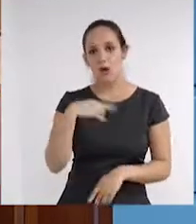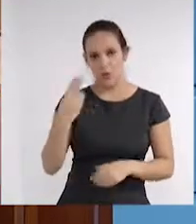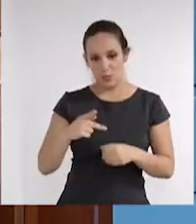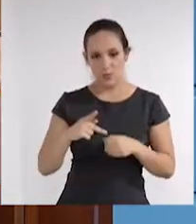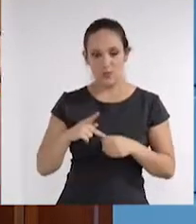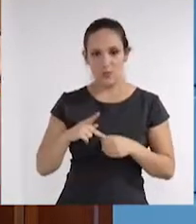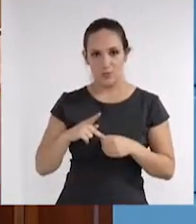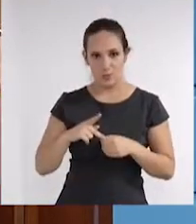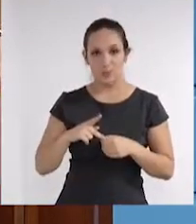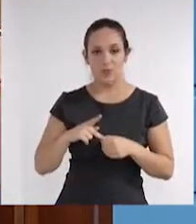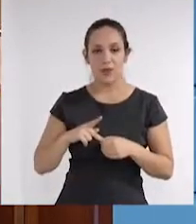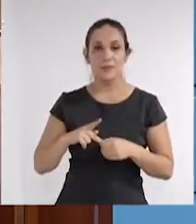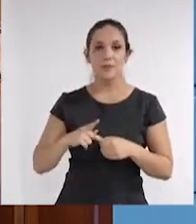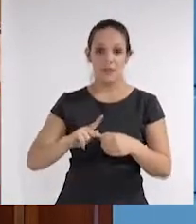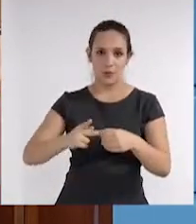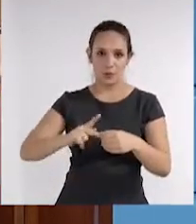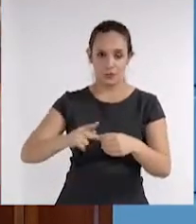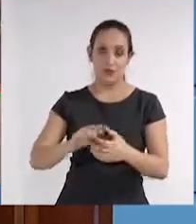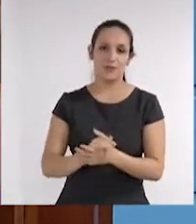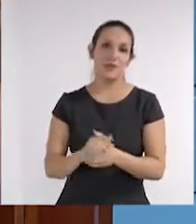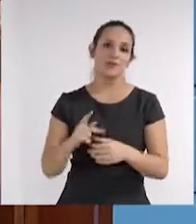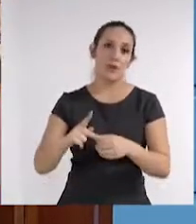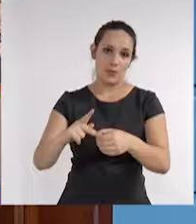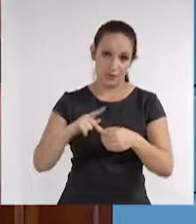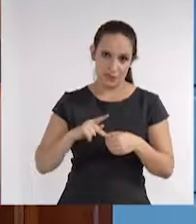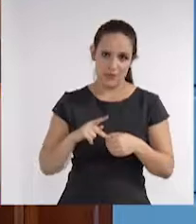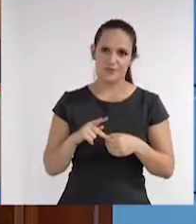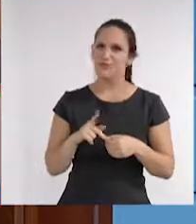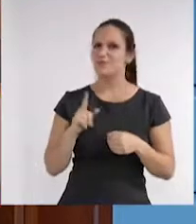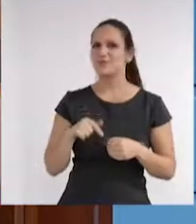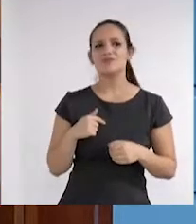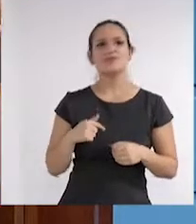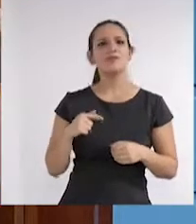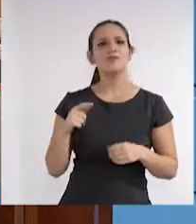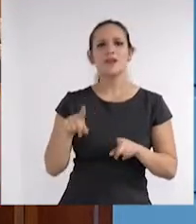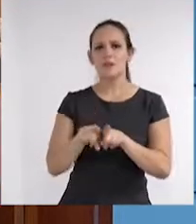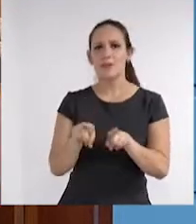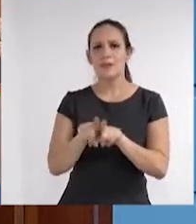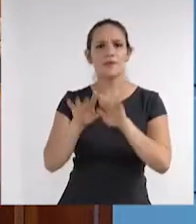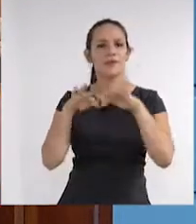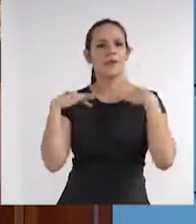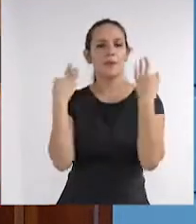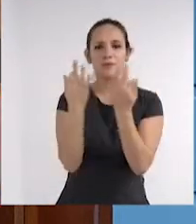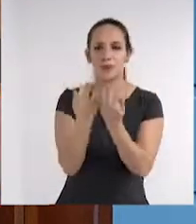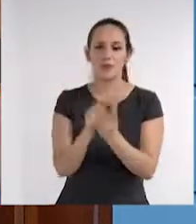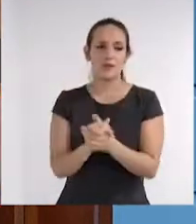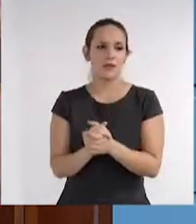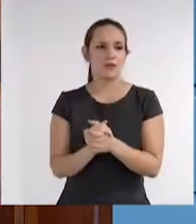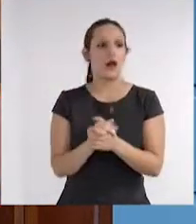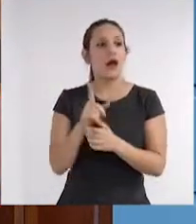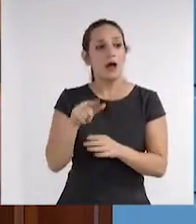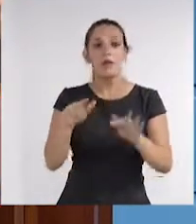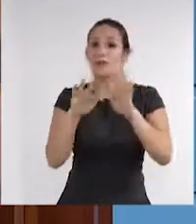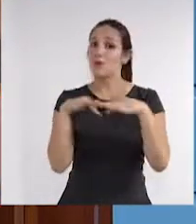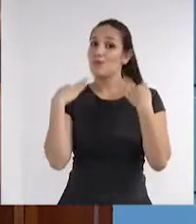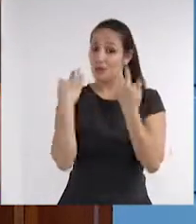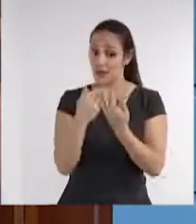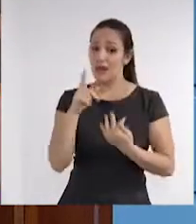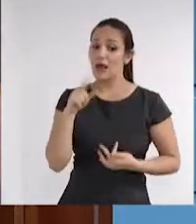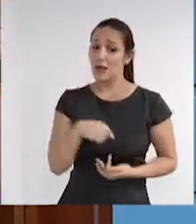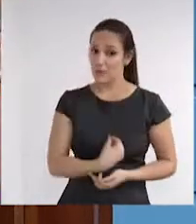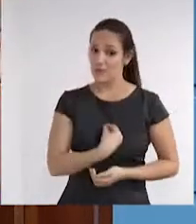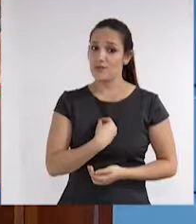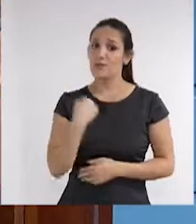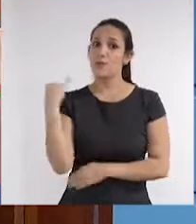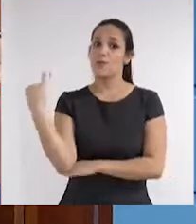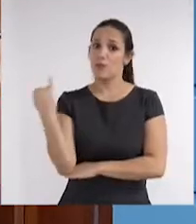esforço, senhor presidente e colegas deputados, de todos os segmentos da sociedade, da família, senhor presidente. A família tem uma grande